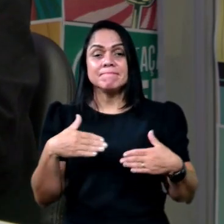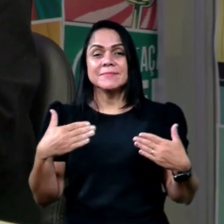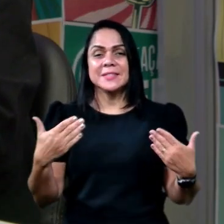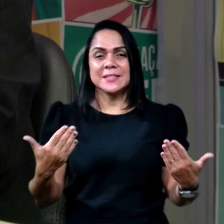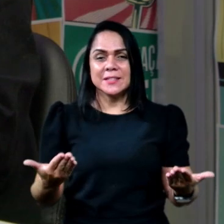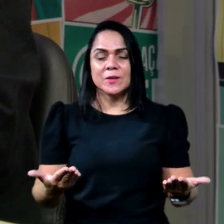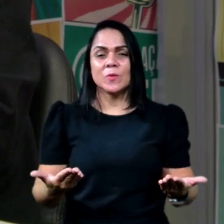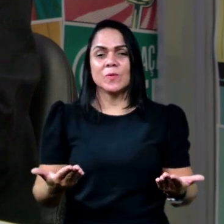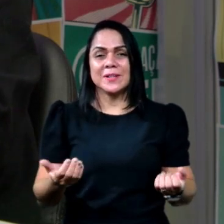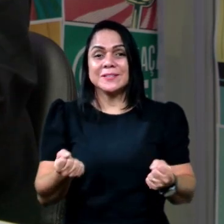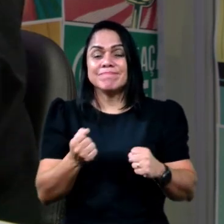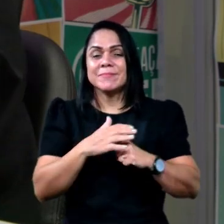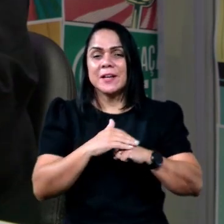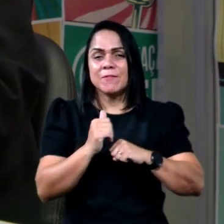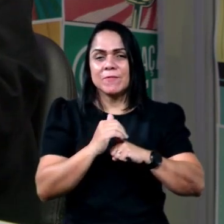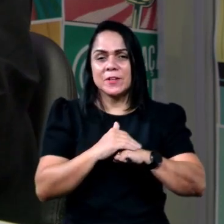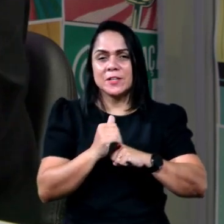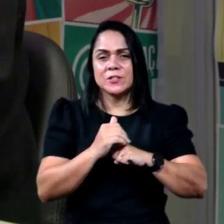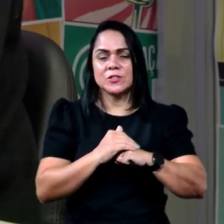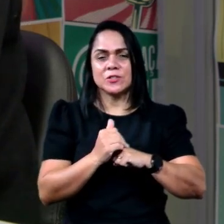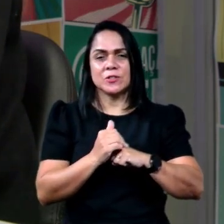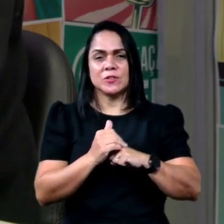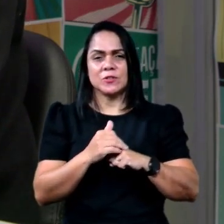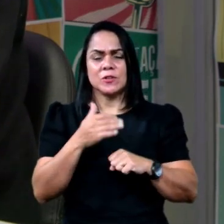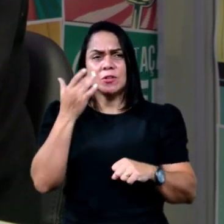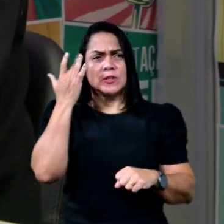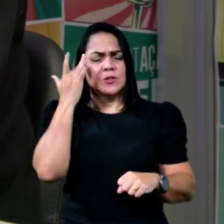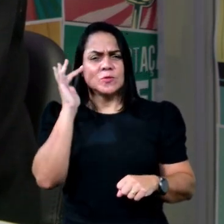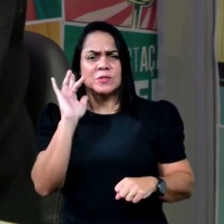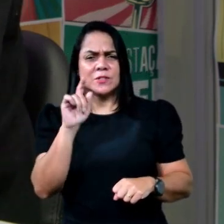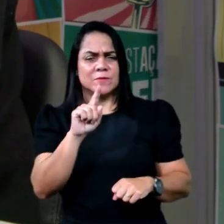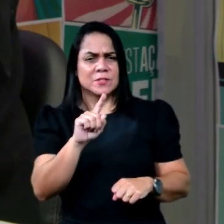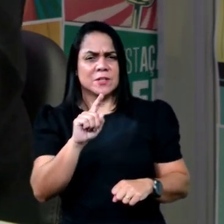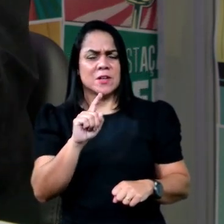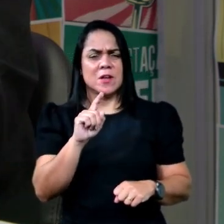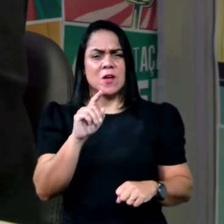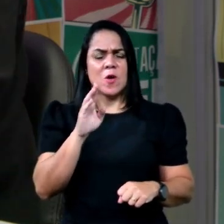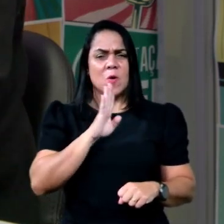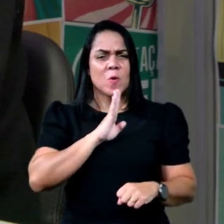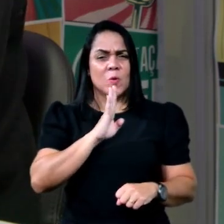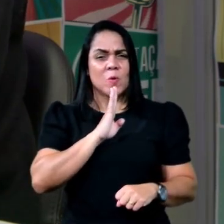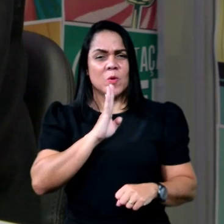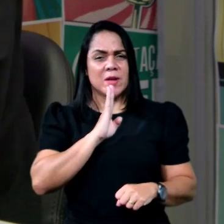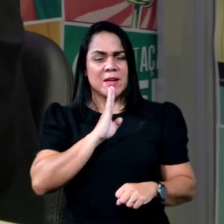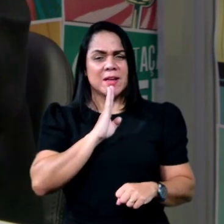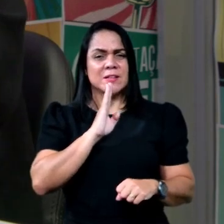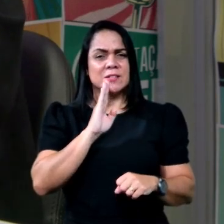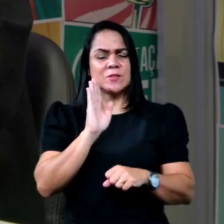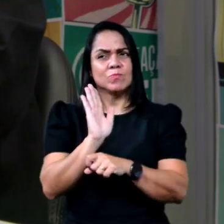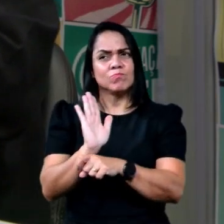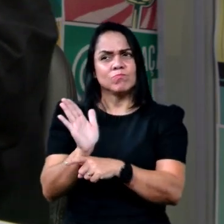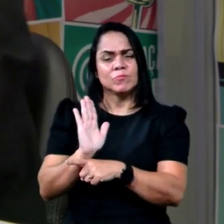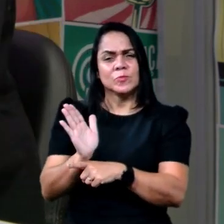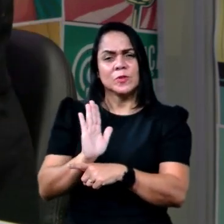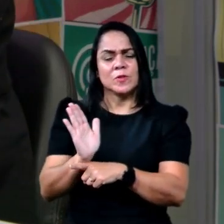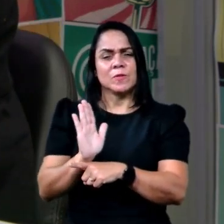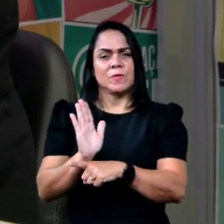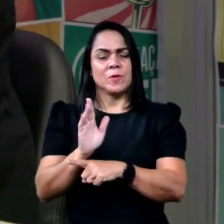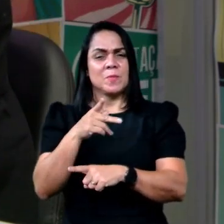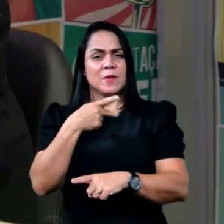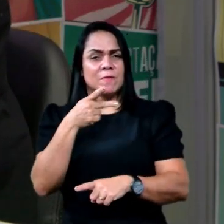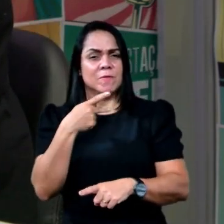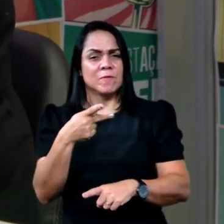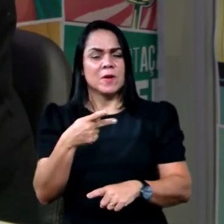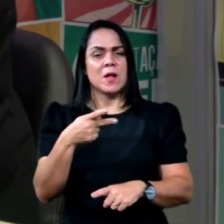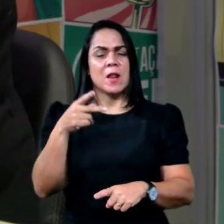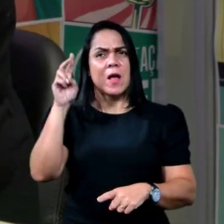ser afetiva. Eu não sei se você conhece um documentário que chama Estamira, um documentário mais ou menos antigo, né? Fala a história de uma mulher